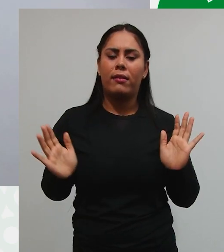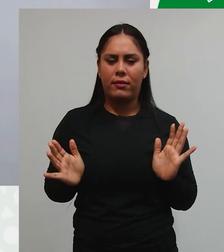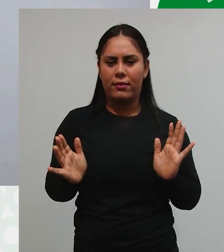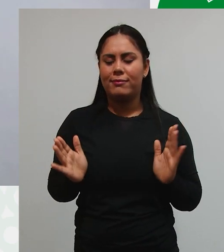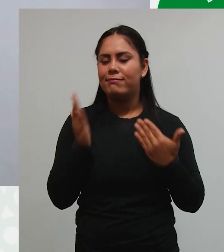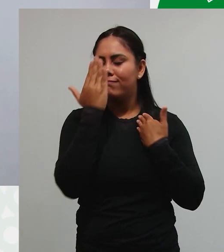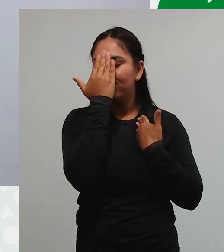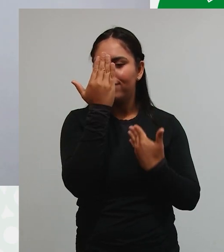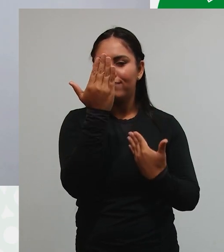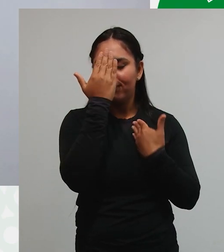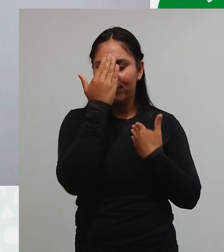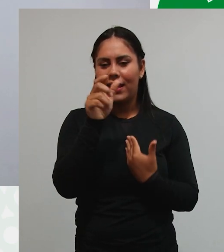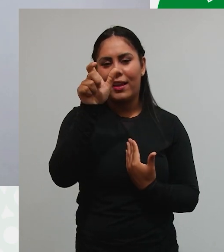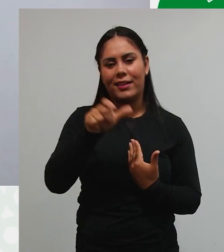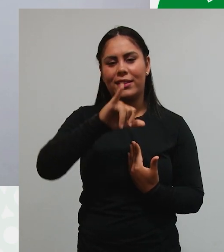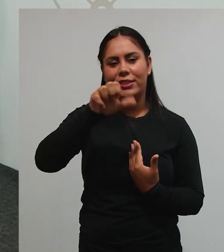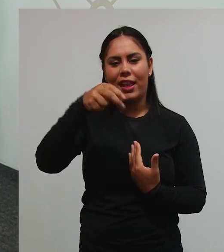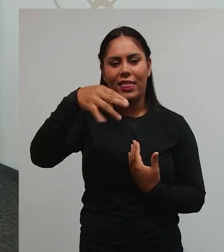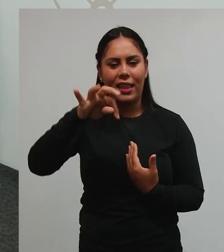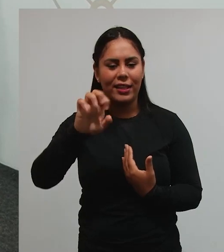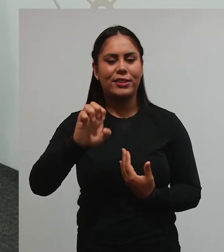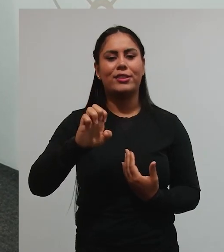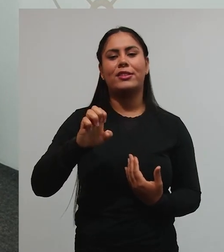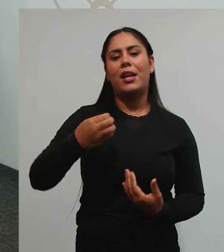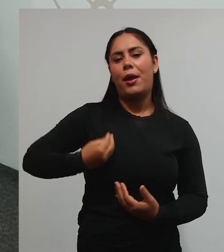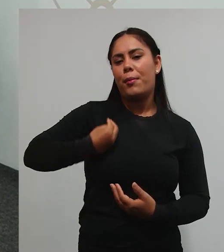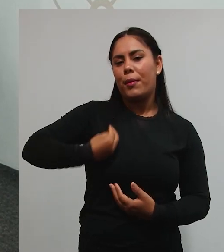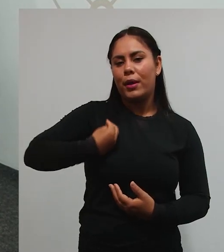um slogan que está, né,